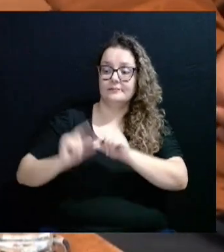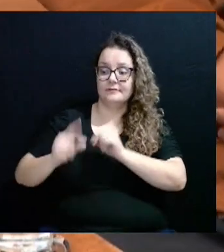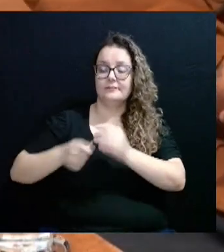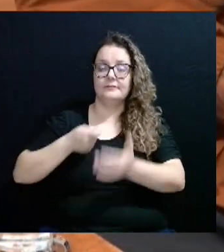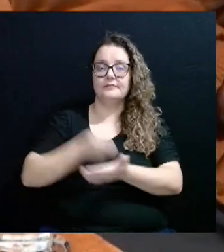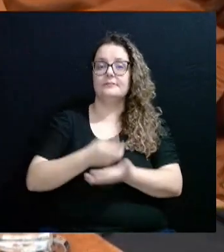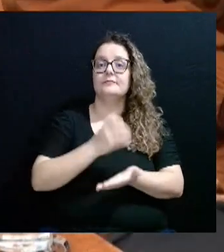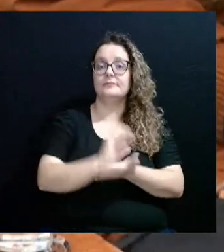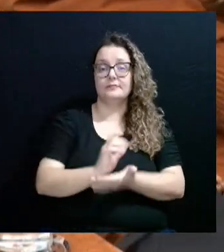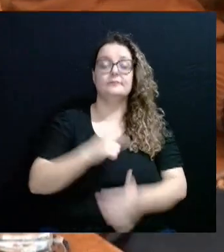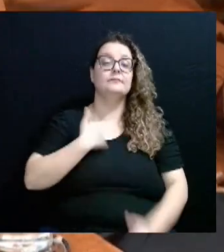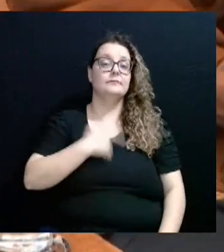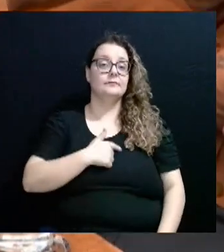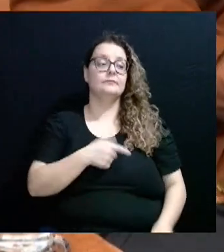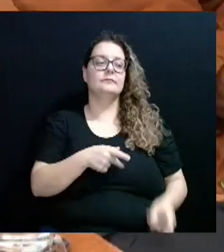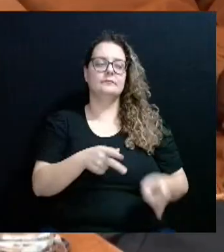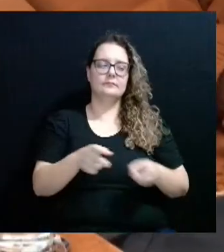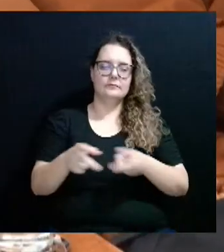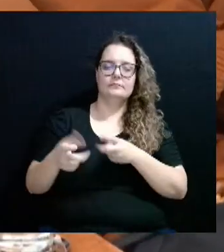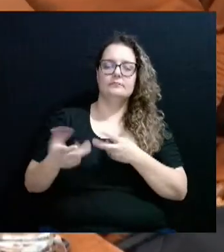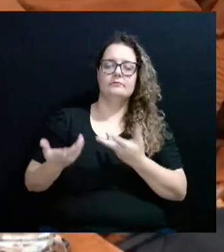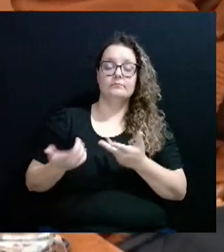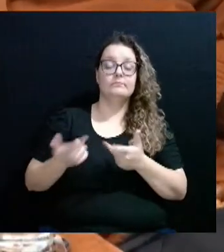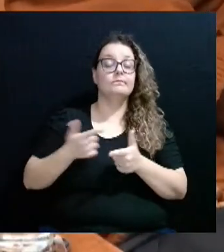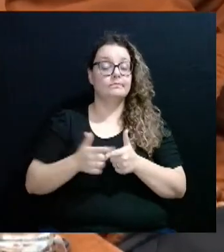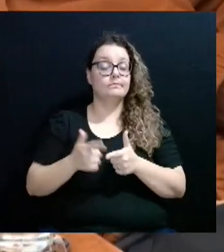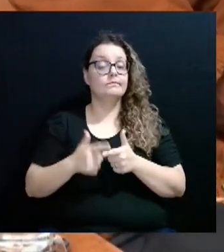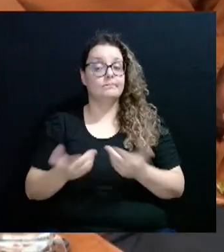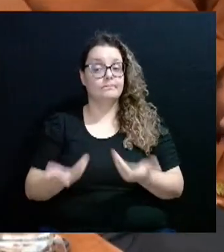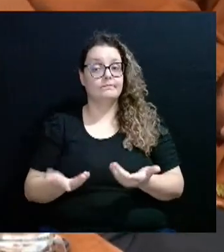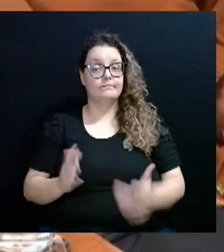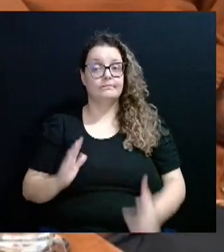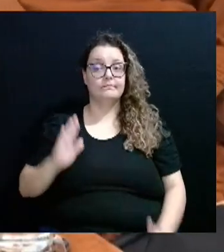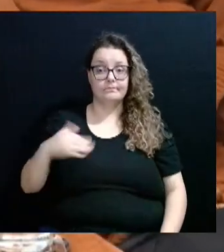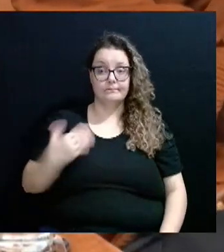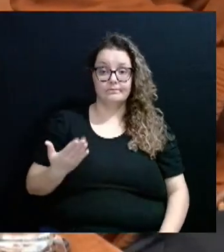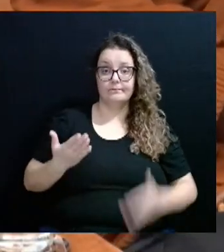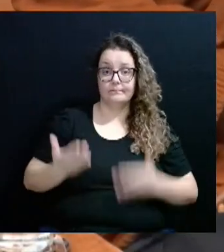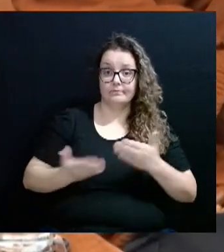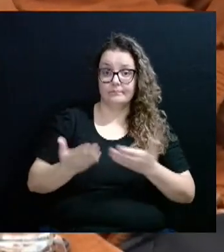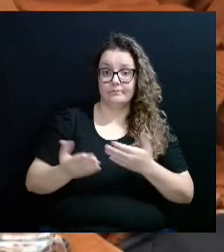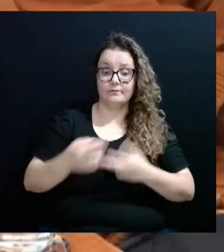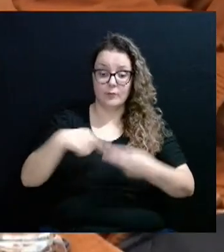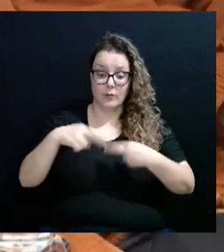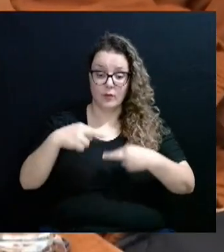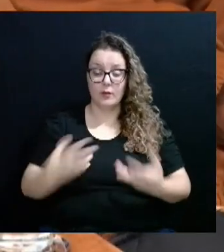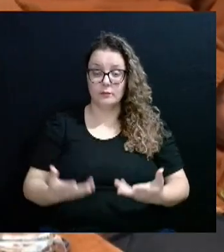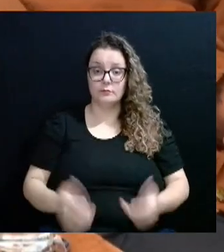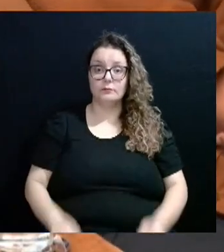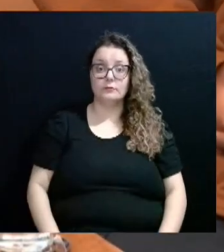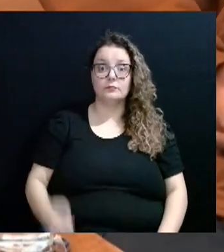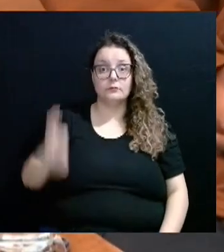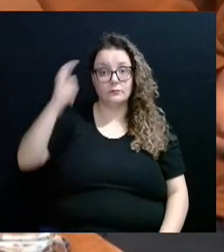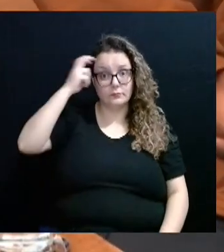tem percebido um problema que, quando a gente lida com as questões culturais,